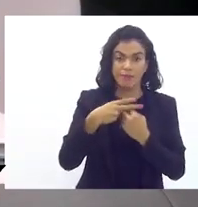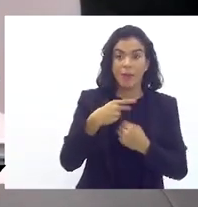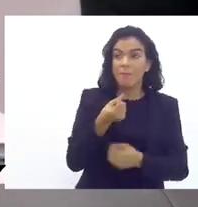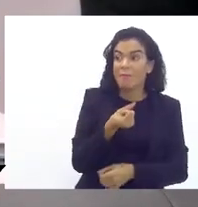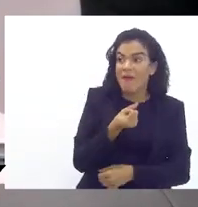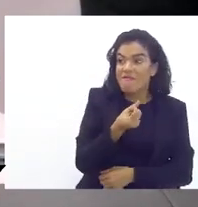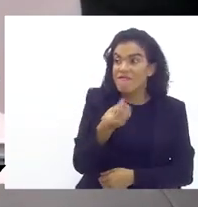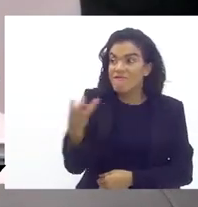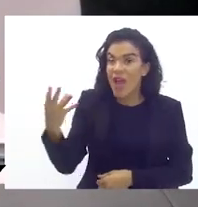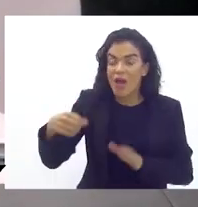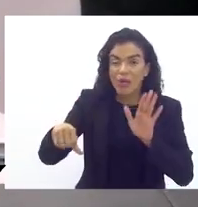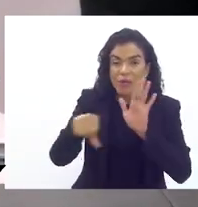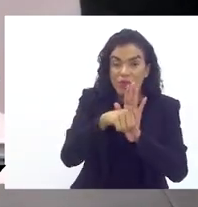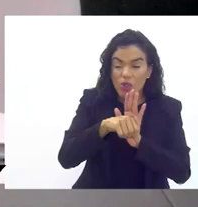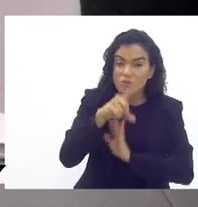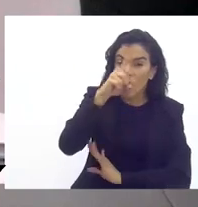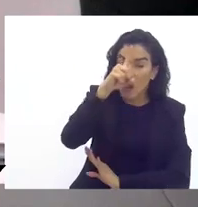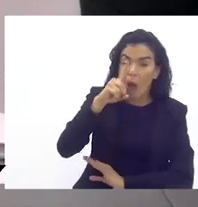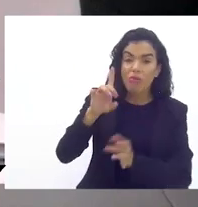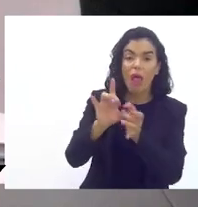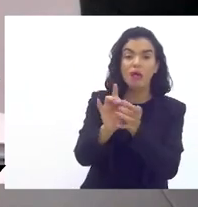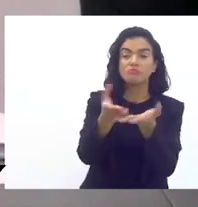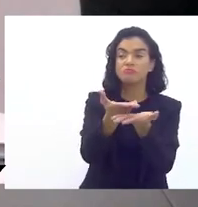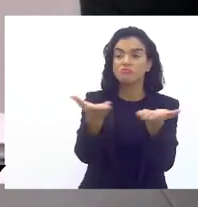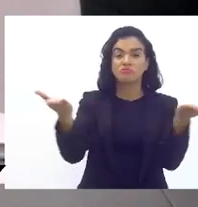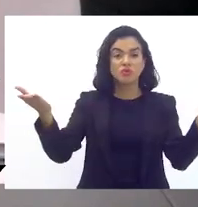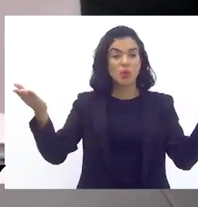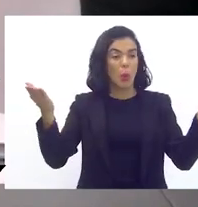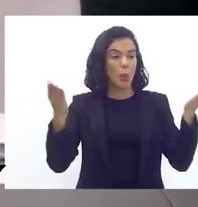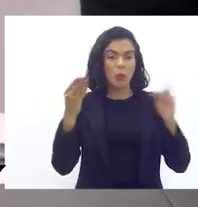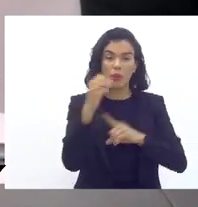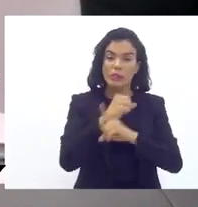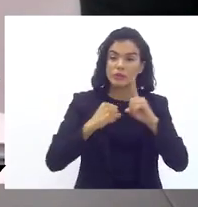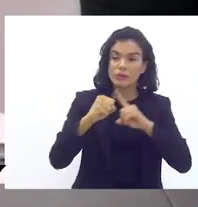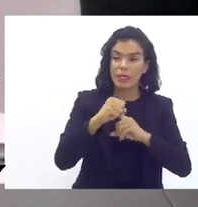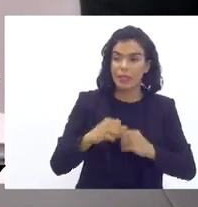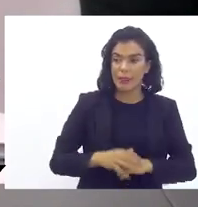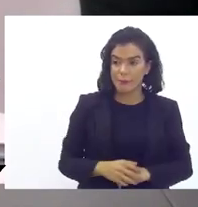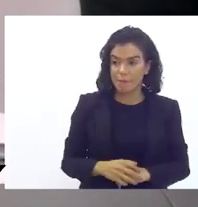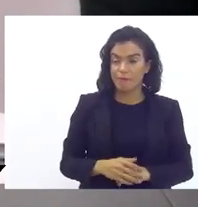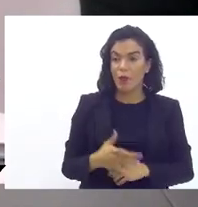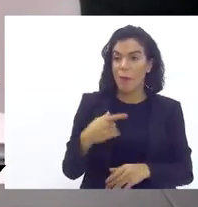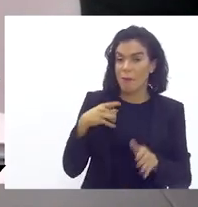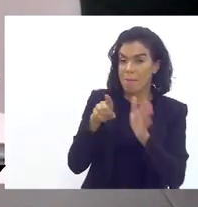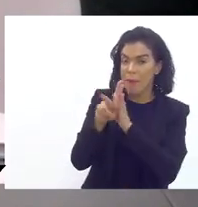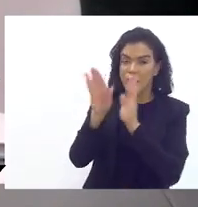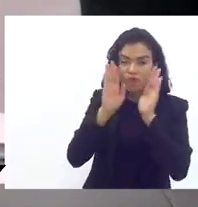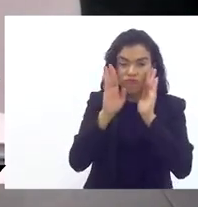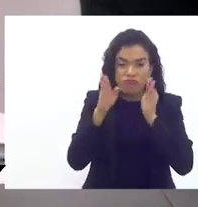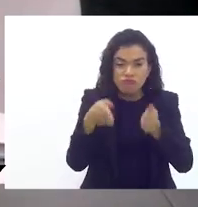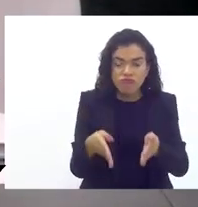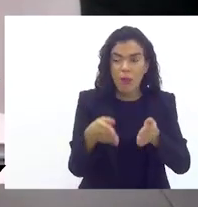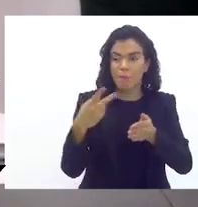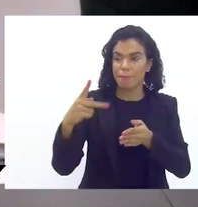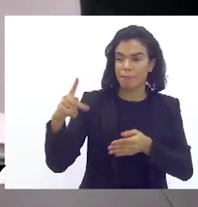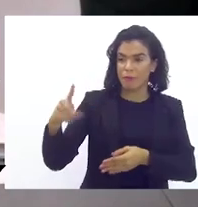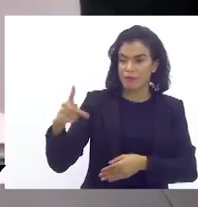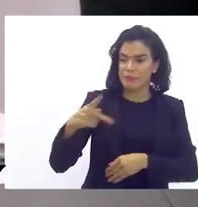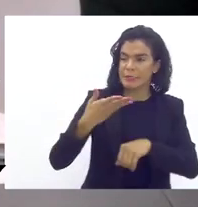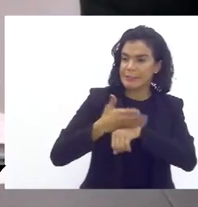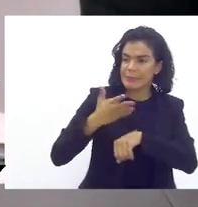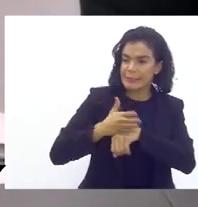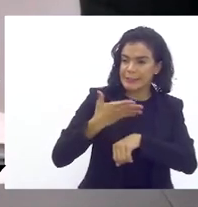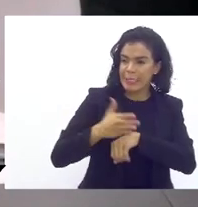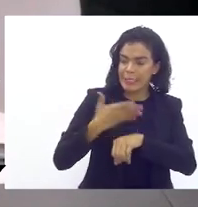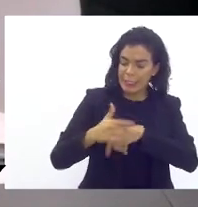tão soltos por aí Armando então a minha pergunta específica A a você que representa e se dedica a vida